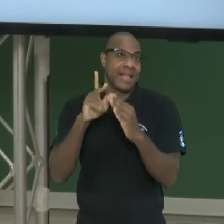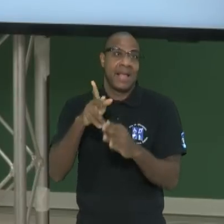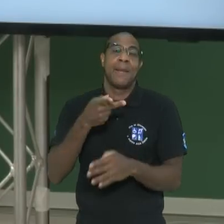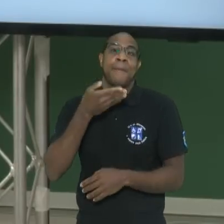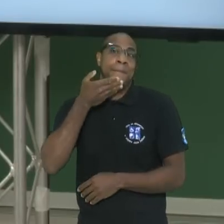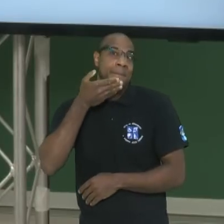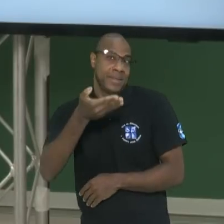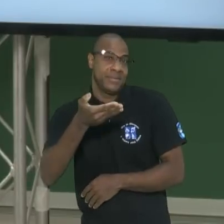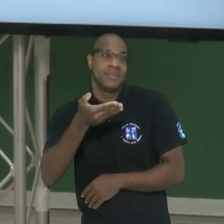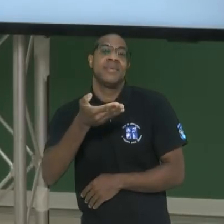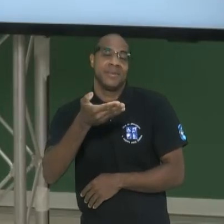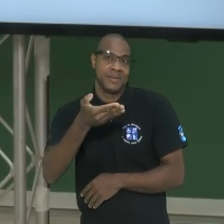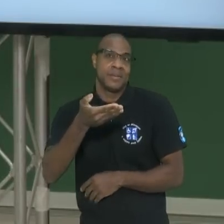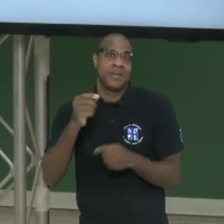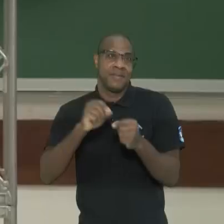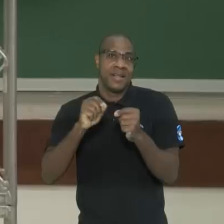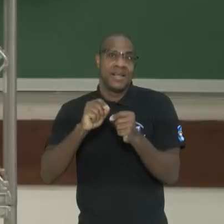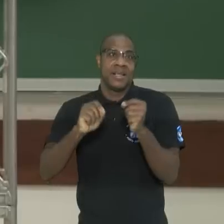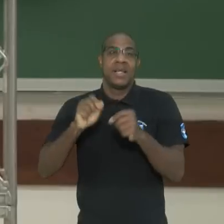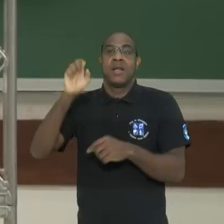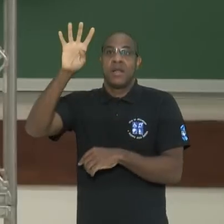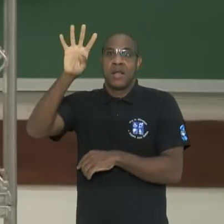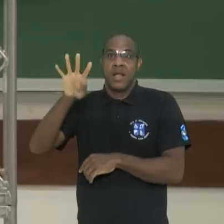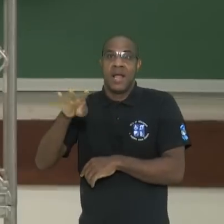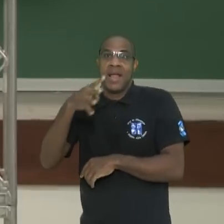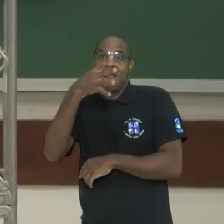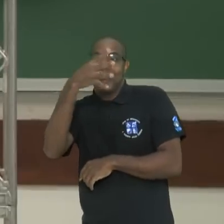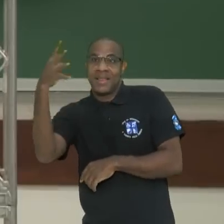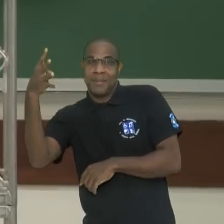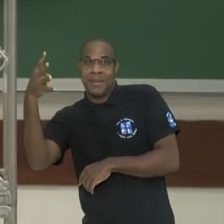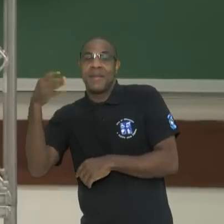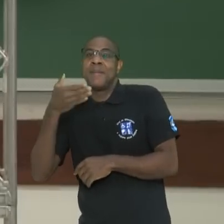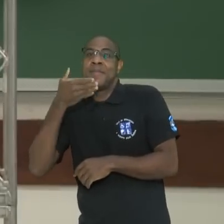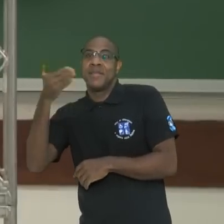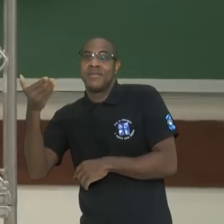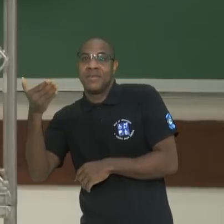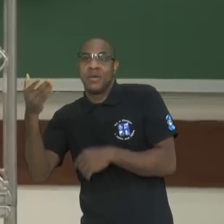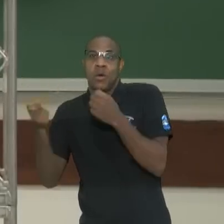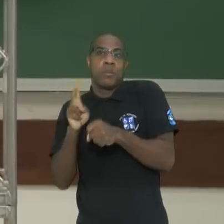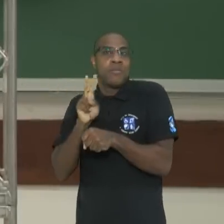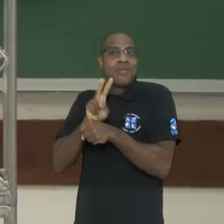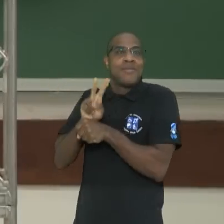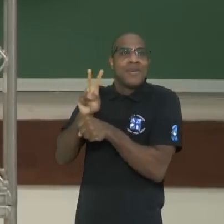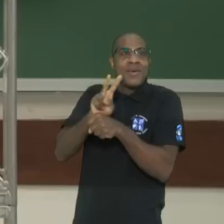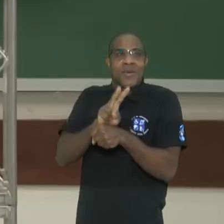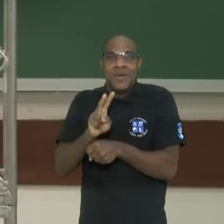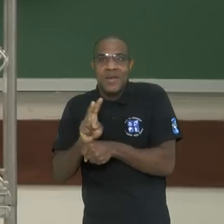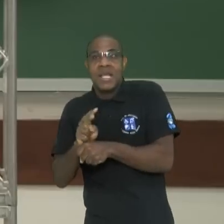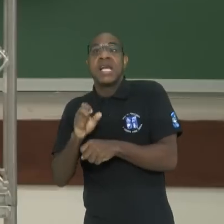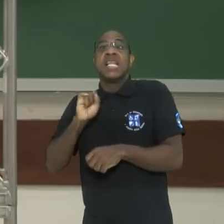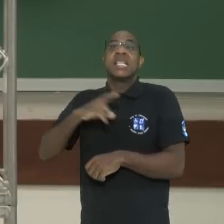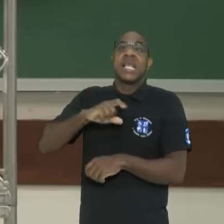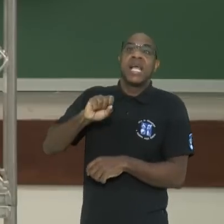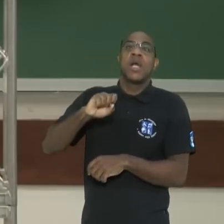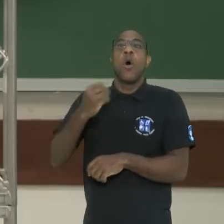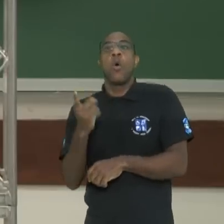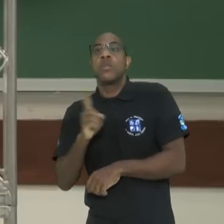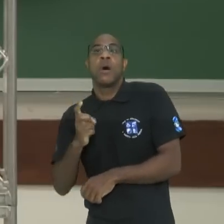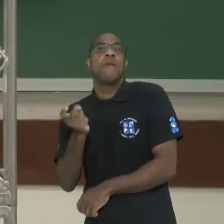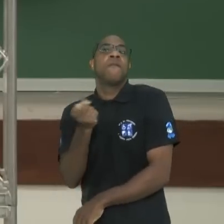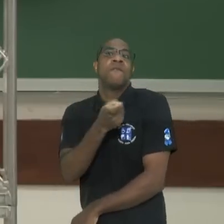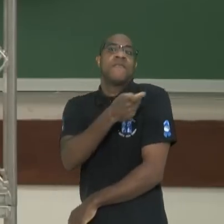fizessem aquela tabelinha com os meios de transmissão, meios de prevenção e se existe ou não vacina para as doenças causadas